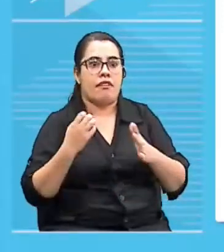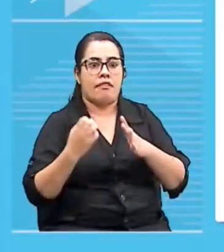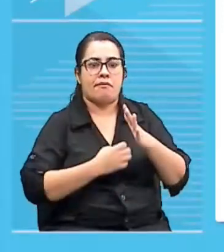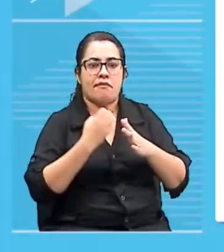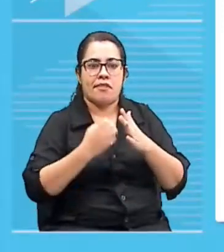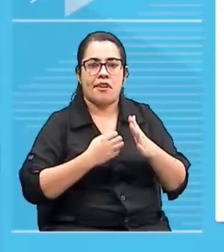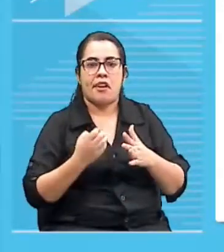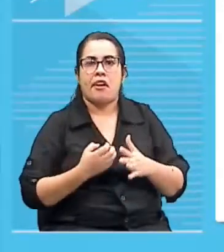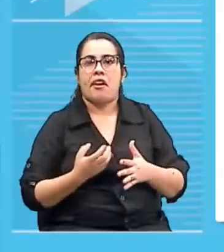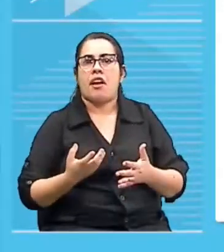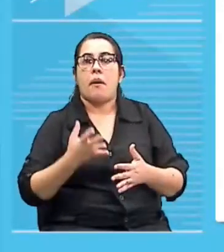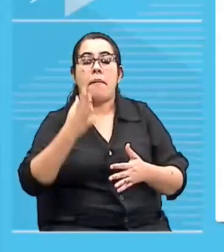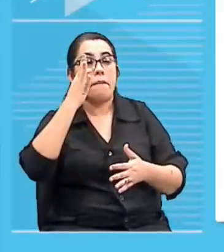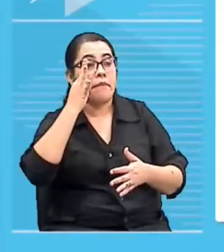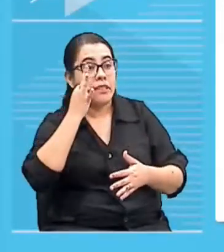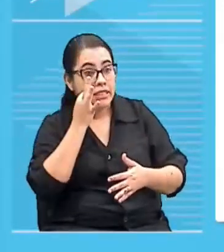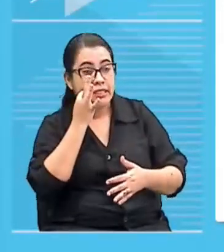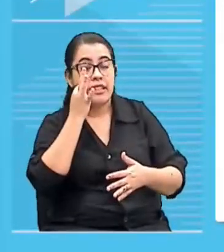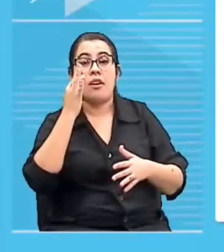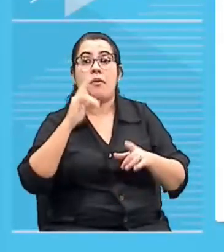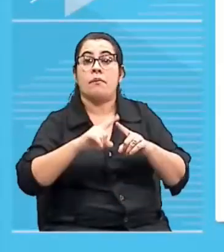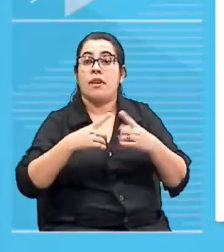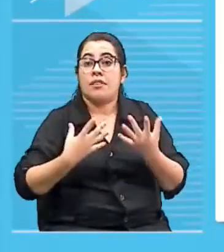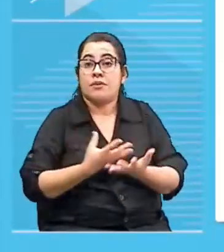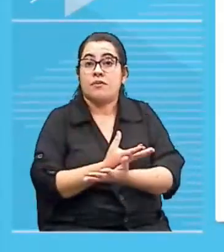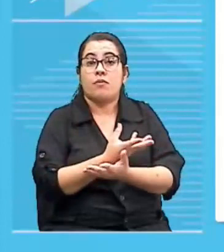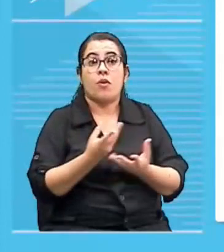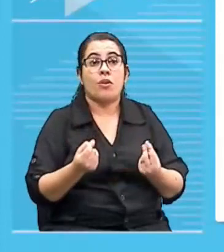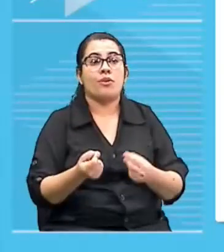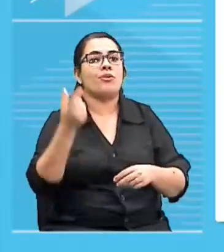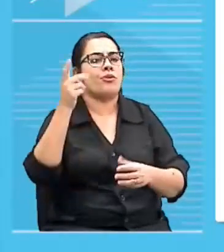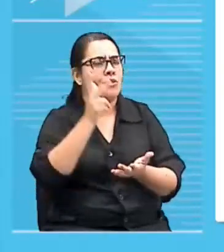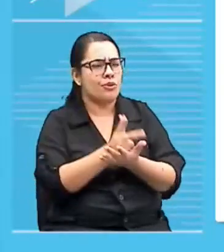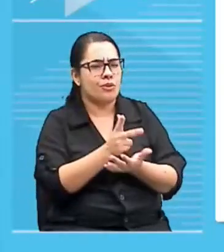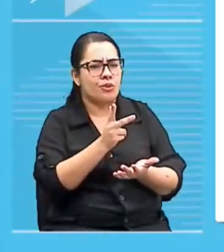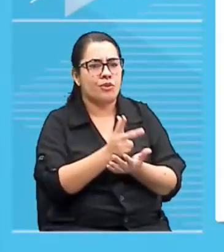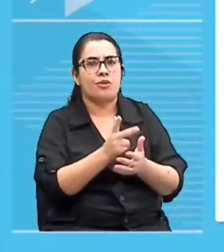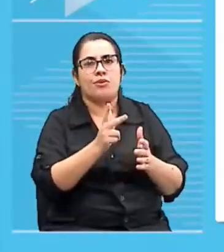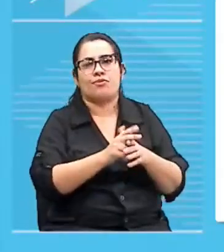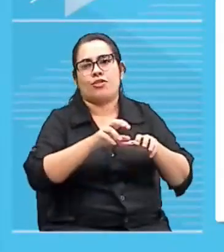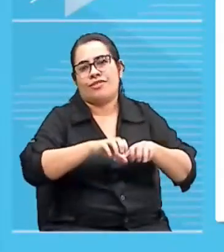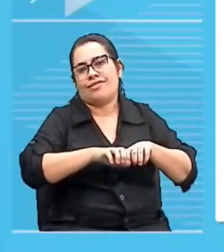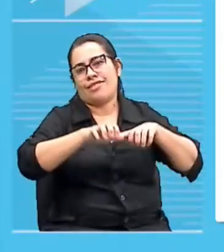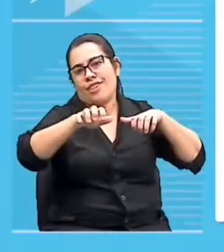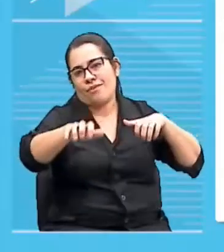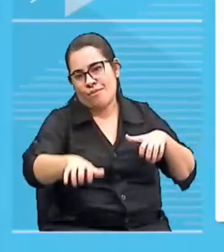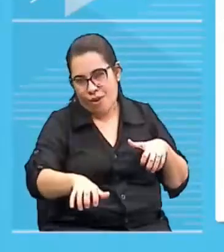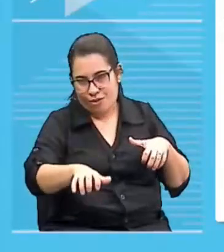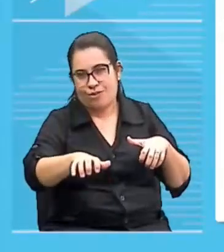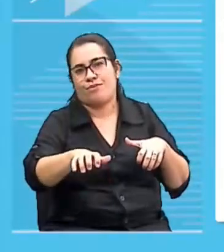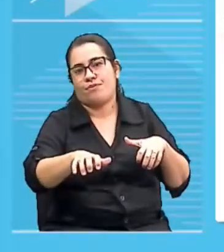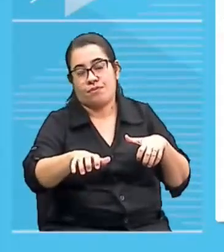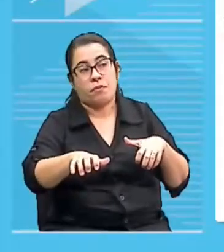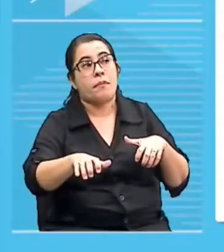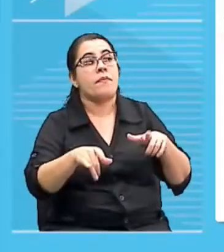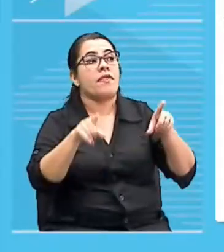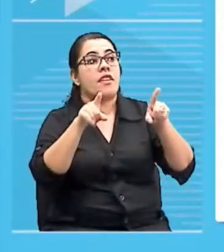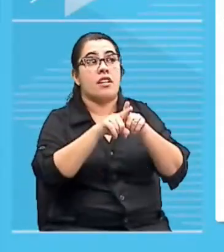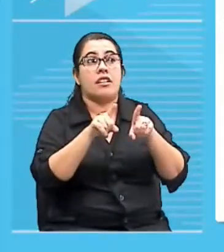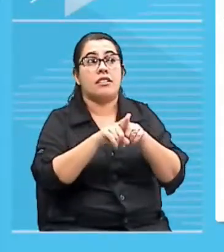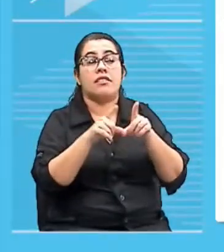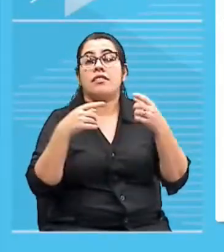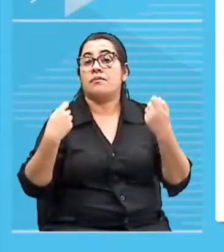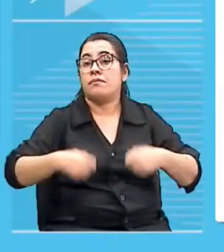empresas retornarem de forma presencial, muitas empresas adotaram um trabalho remoto. Só que aqui fala que também há